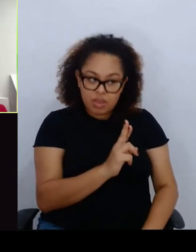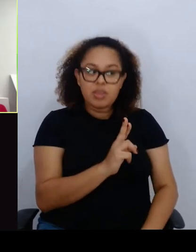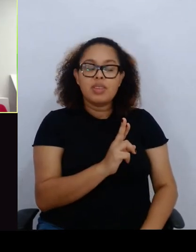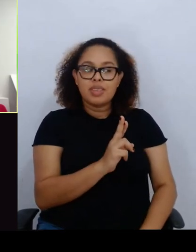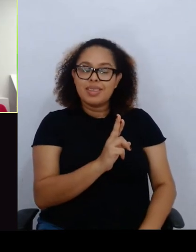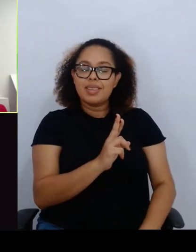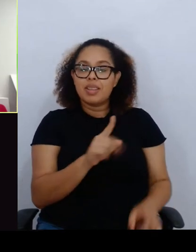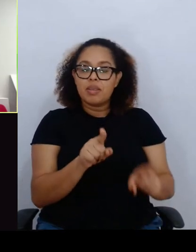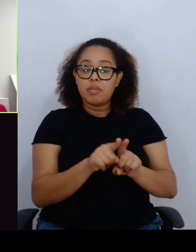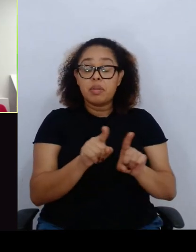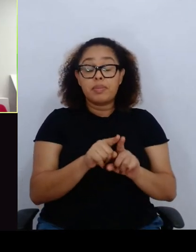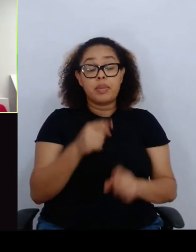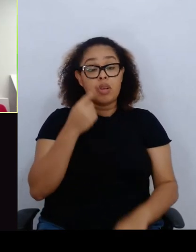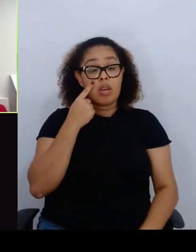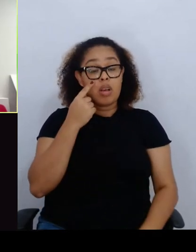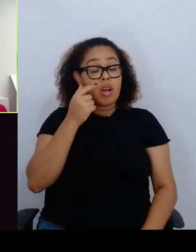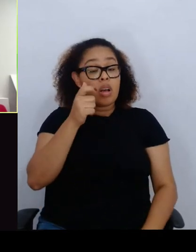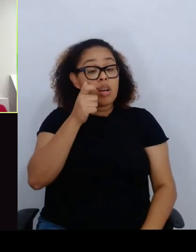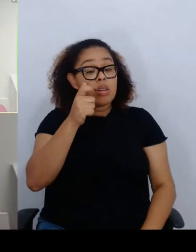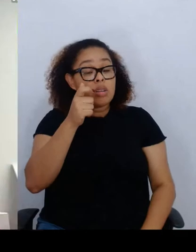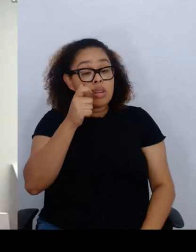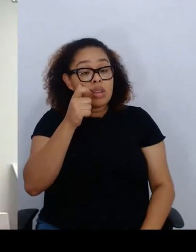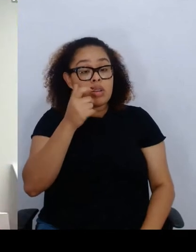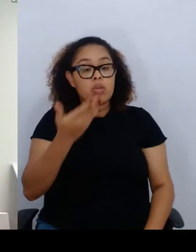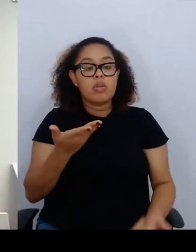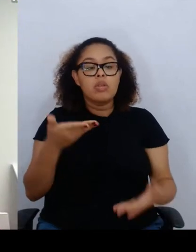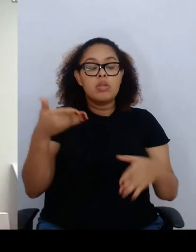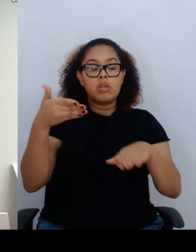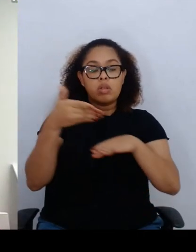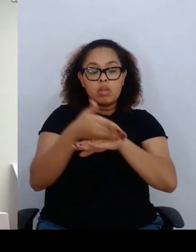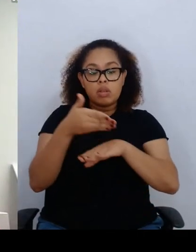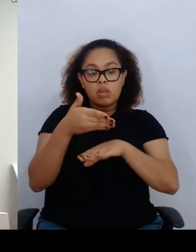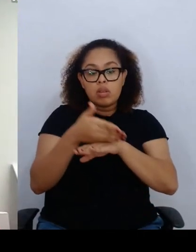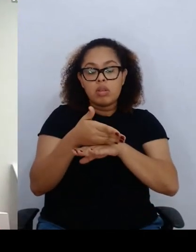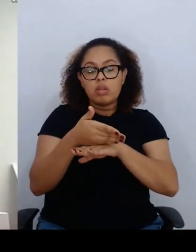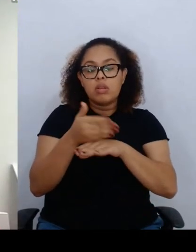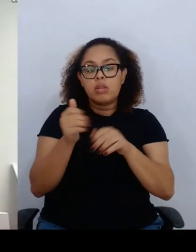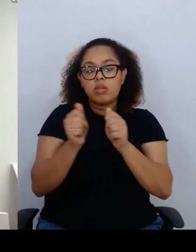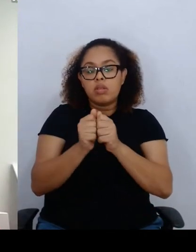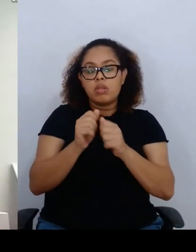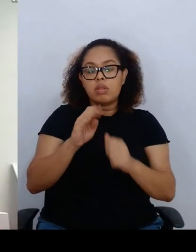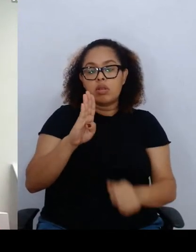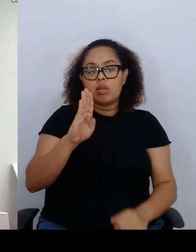o interessante quando eu comecei a trabalhar com Baker 28